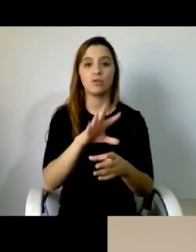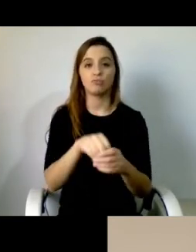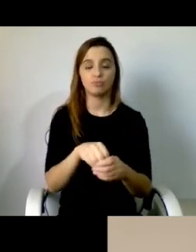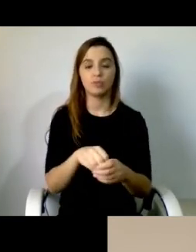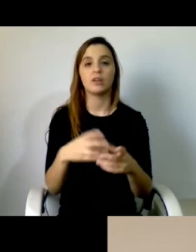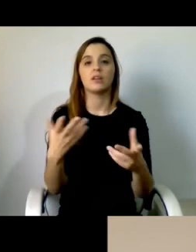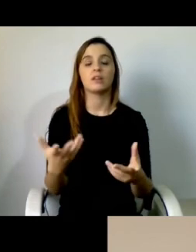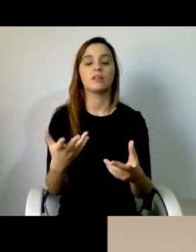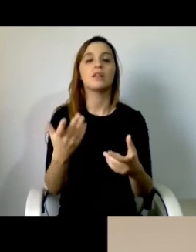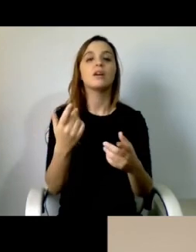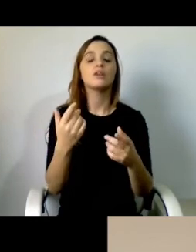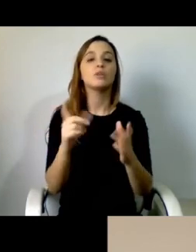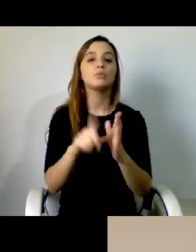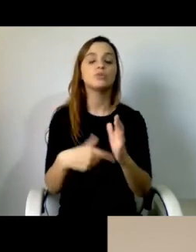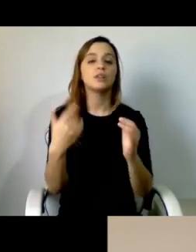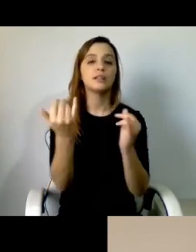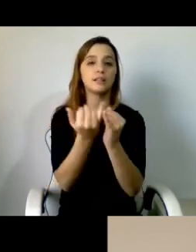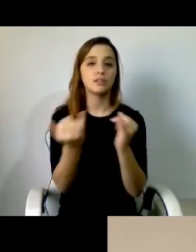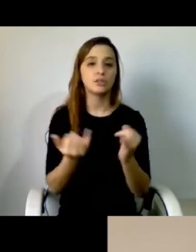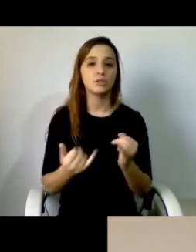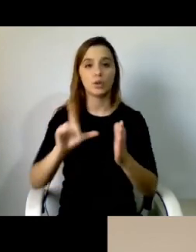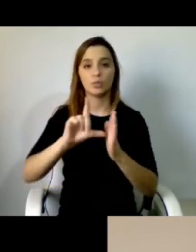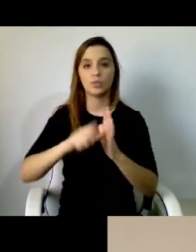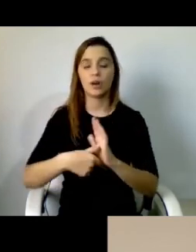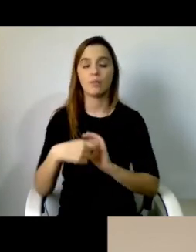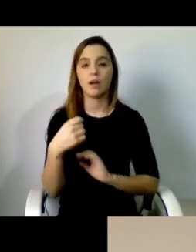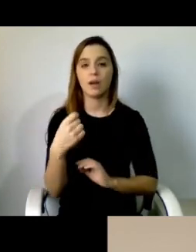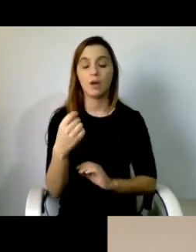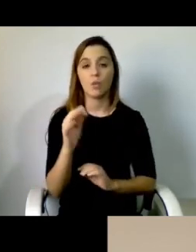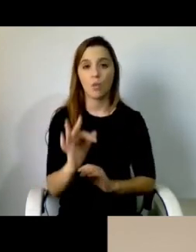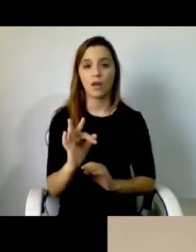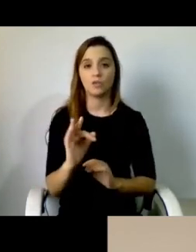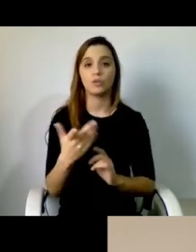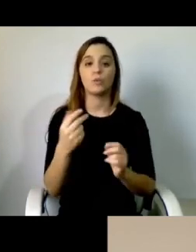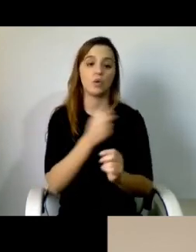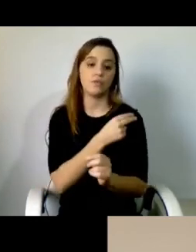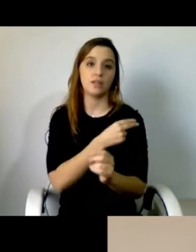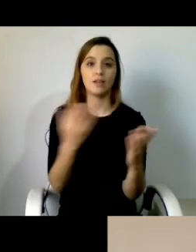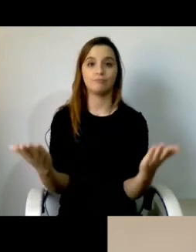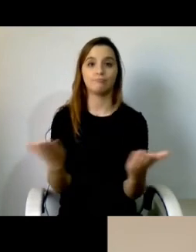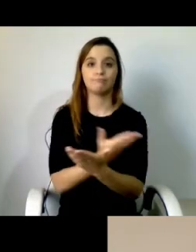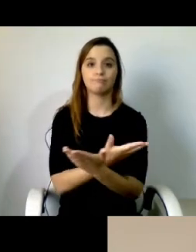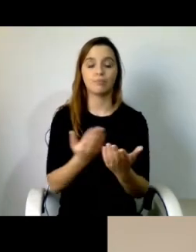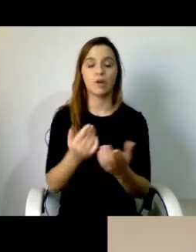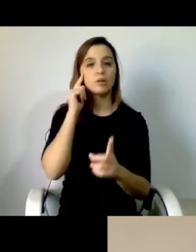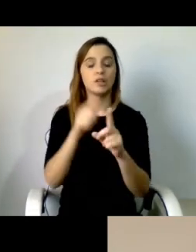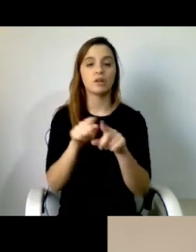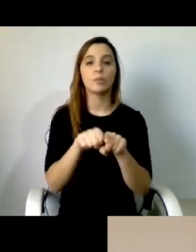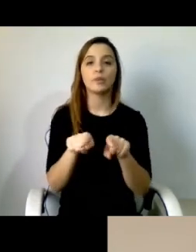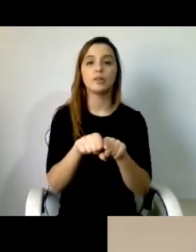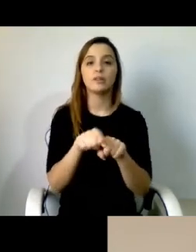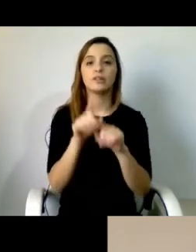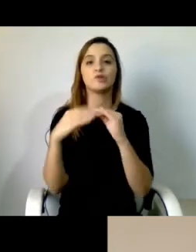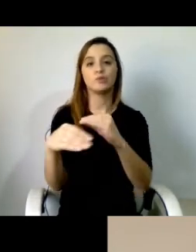projeto internacional Programa Quadro Interuniversitário para Políticas de Equidade e Coesão Social no